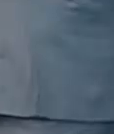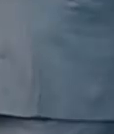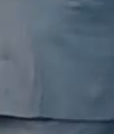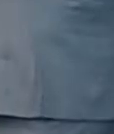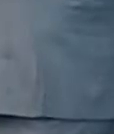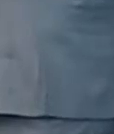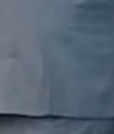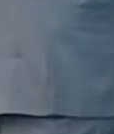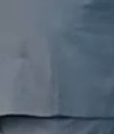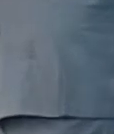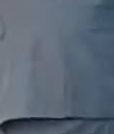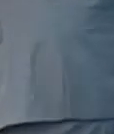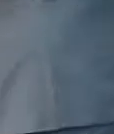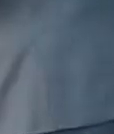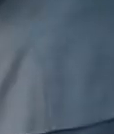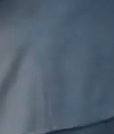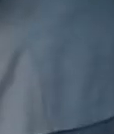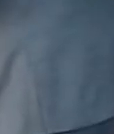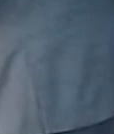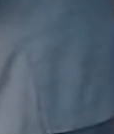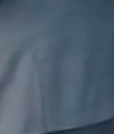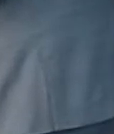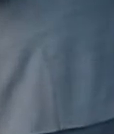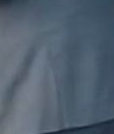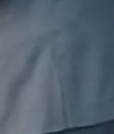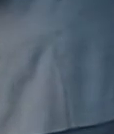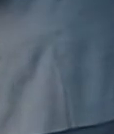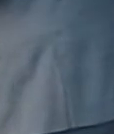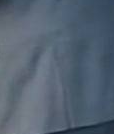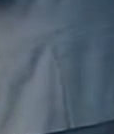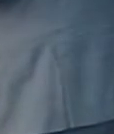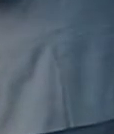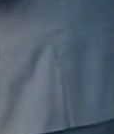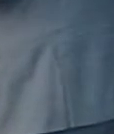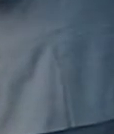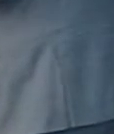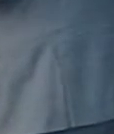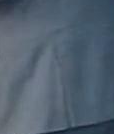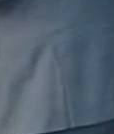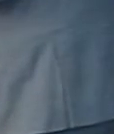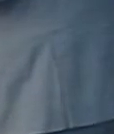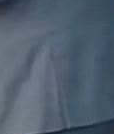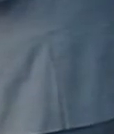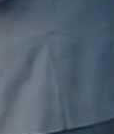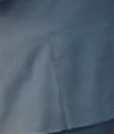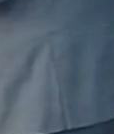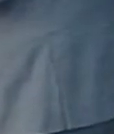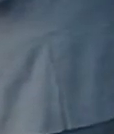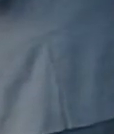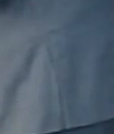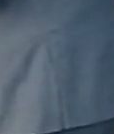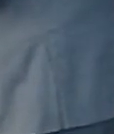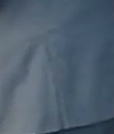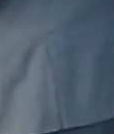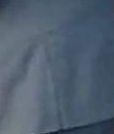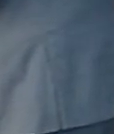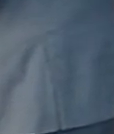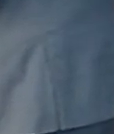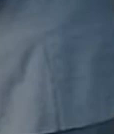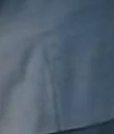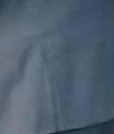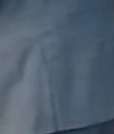queria dar boa tarde é o ministro marco Aurélio nome do qual saudar todos os